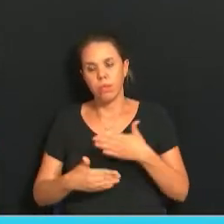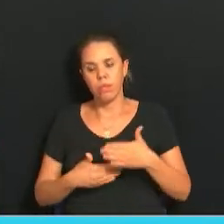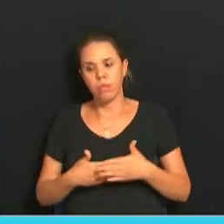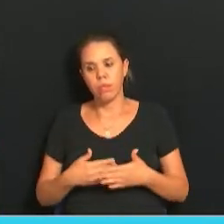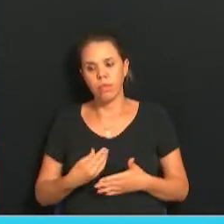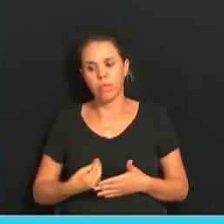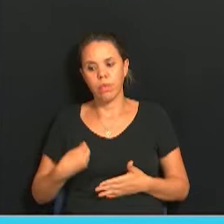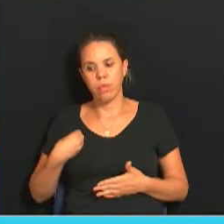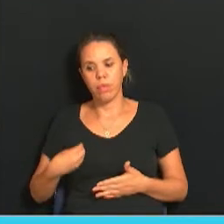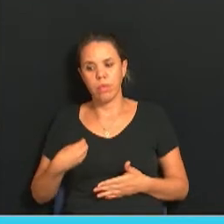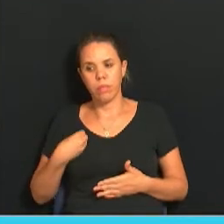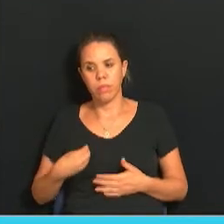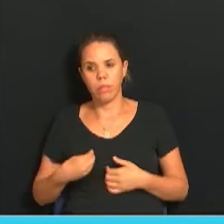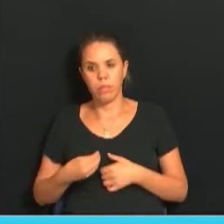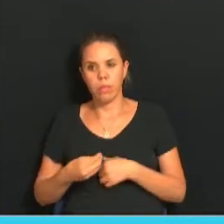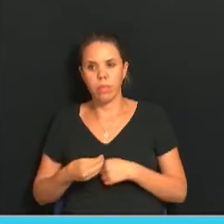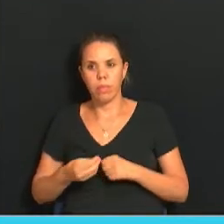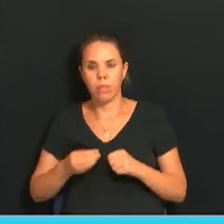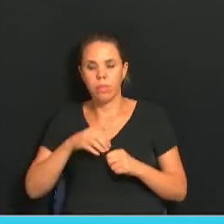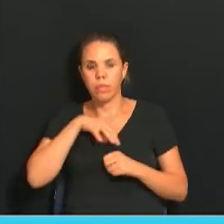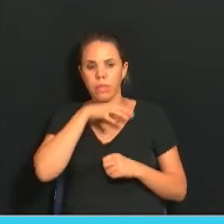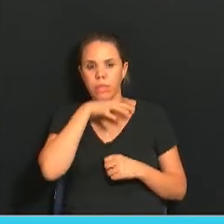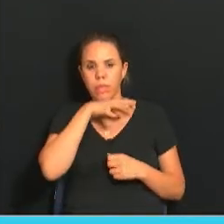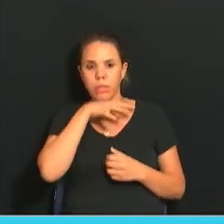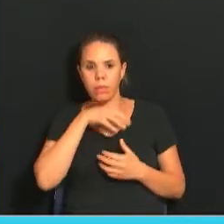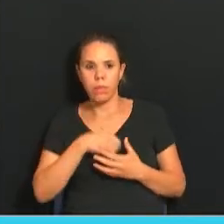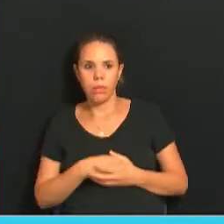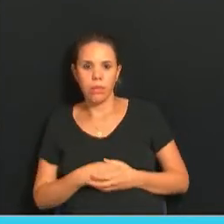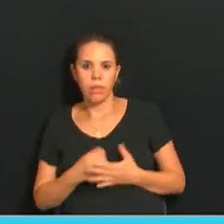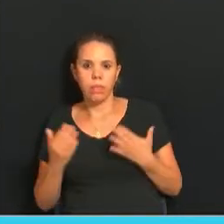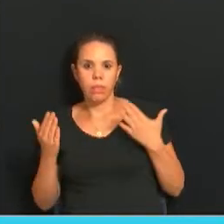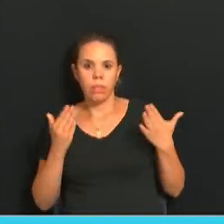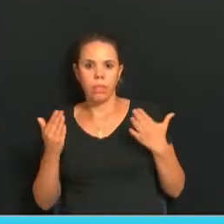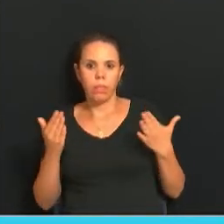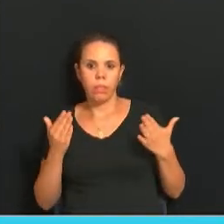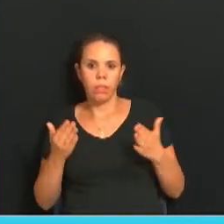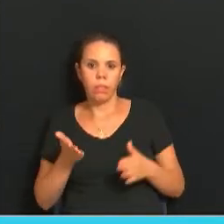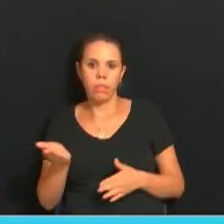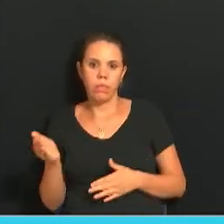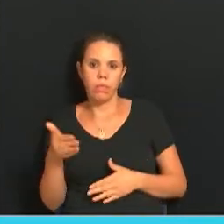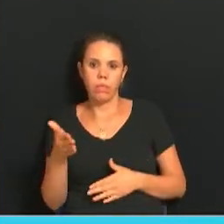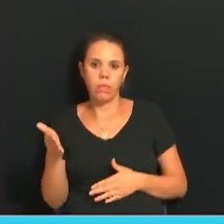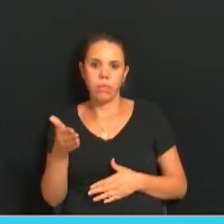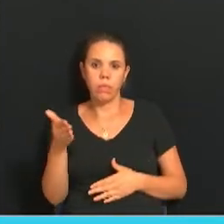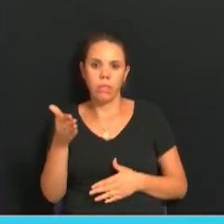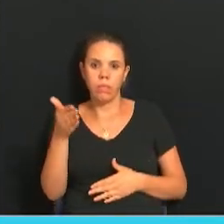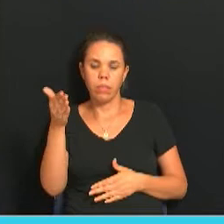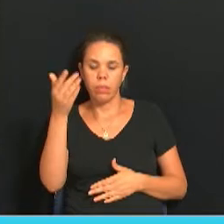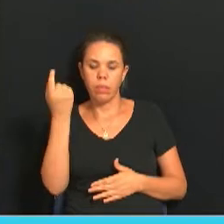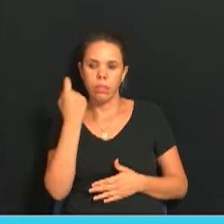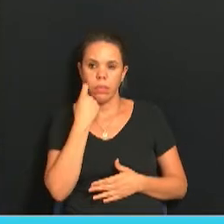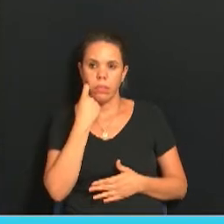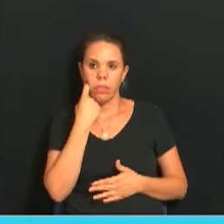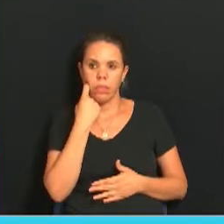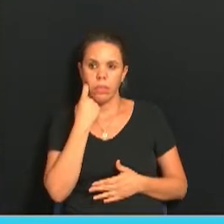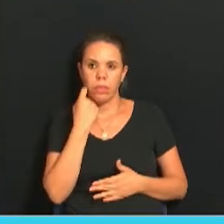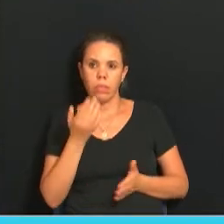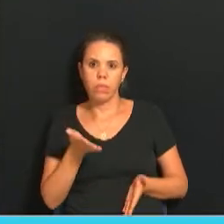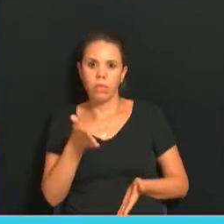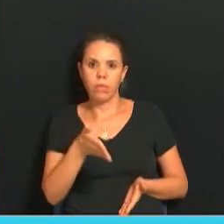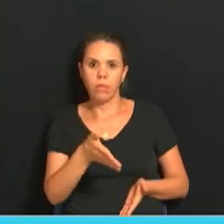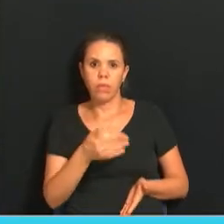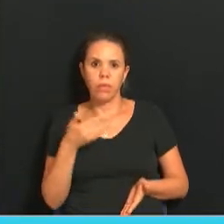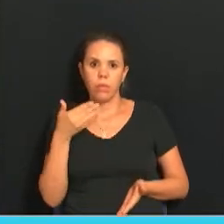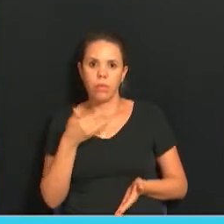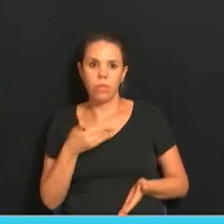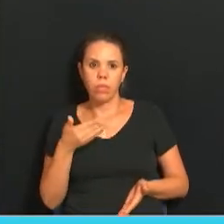espécies, né, de animais. Quando você compara o rim de um peixe marítimo com o rim de um peixe aquático de água doce,